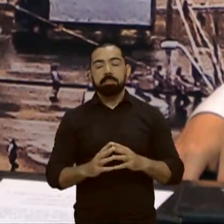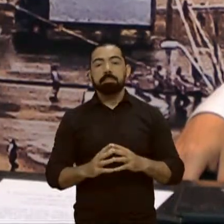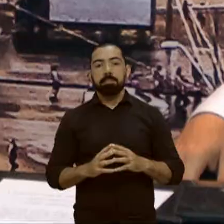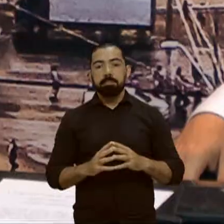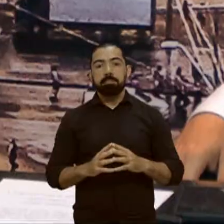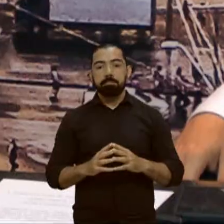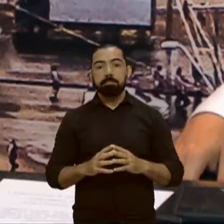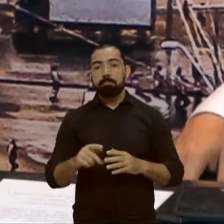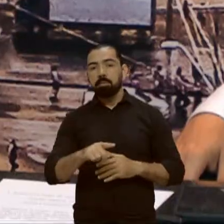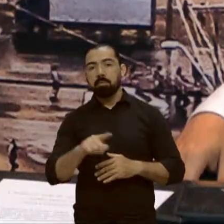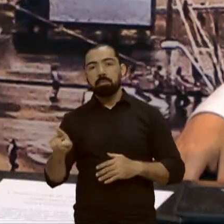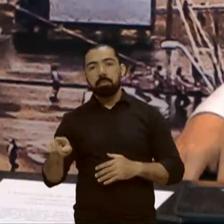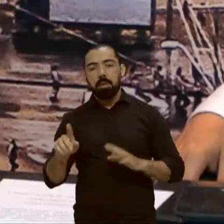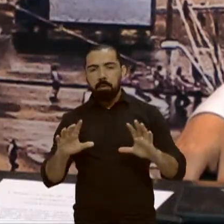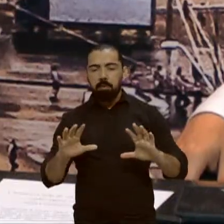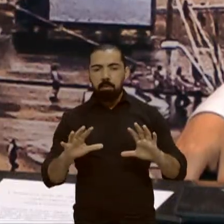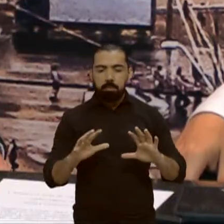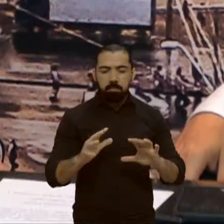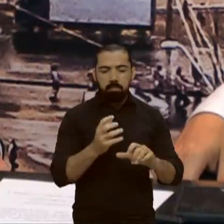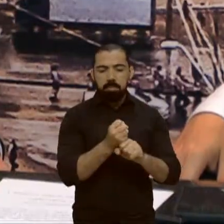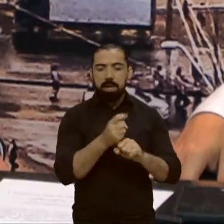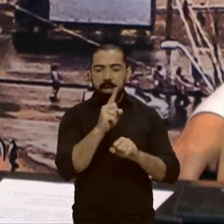esses instrumentos de defesa do consumidor.